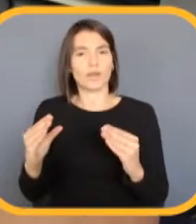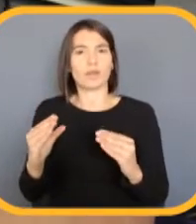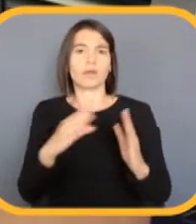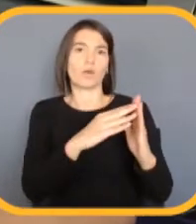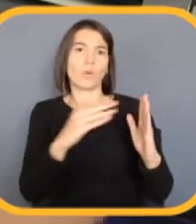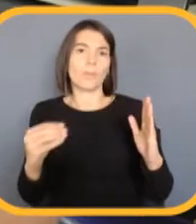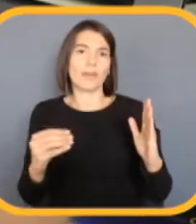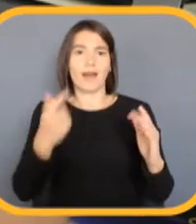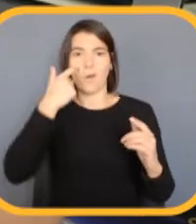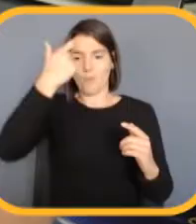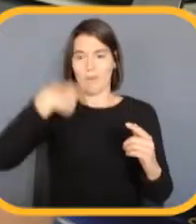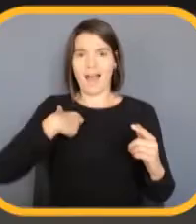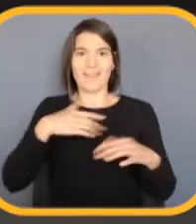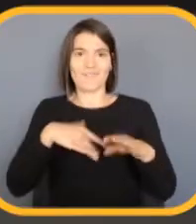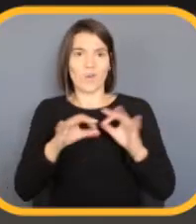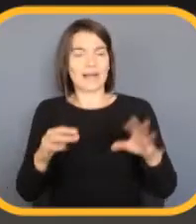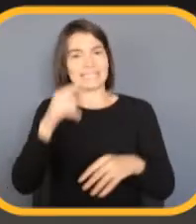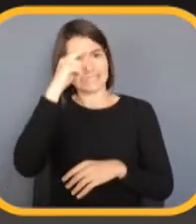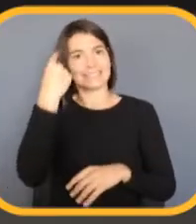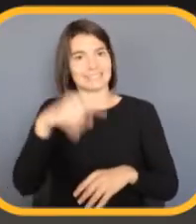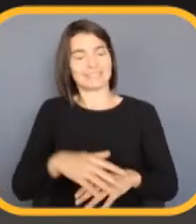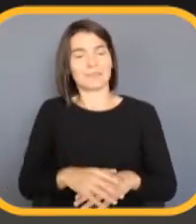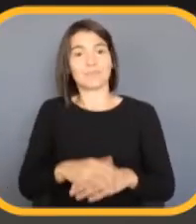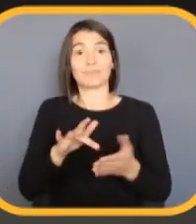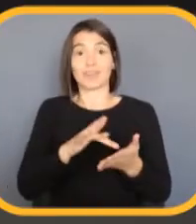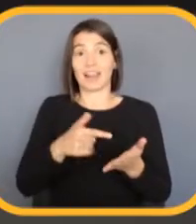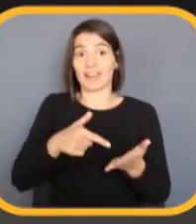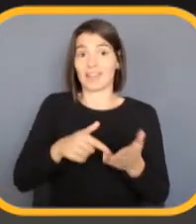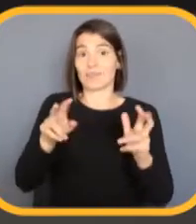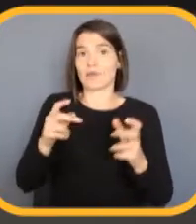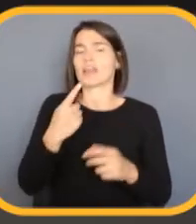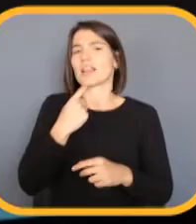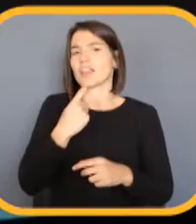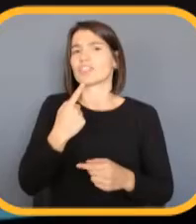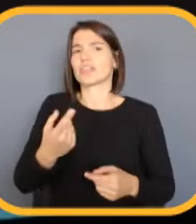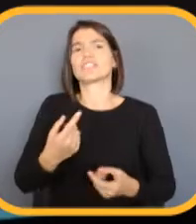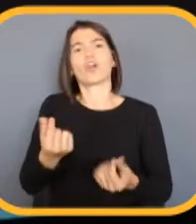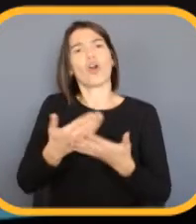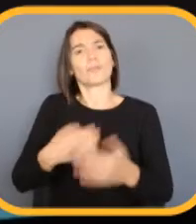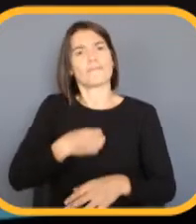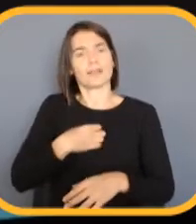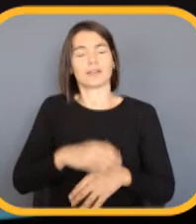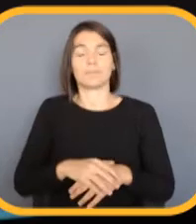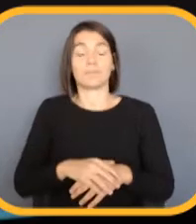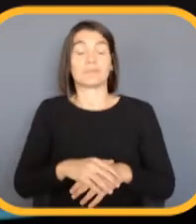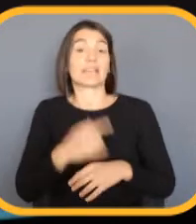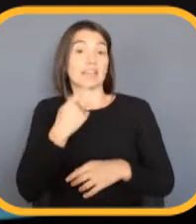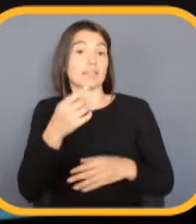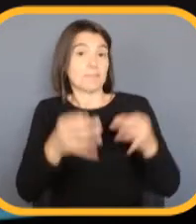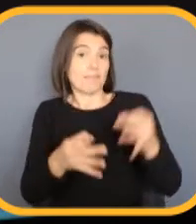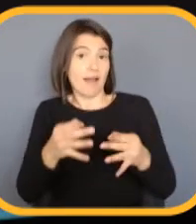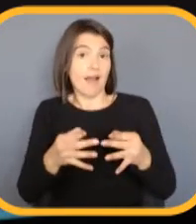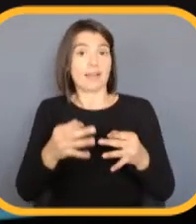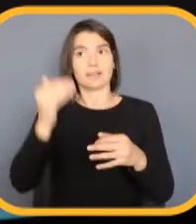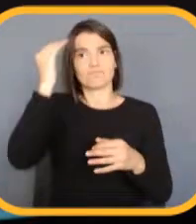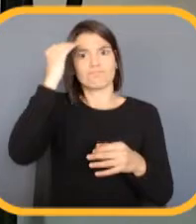consigam imitar o comportamento humano. De acordo com o livro The Feeling Economy, quanto mais avançadas as máquinas em termos